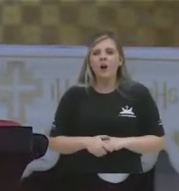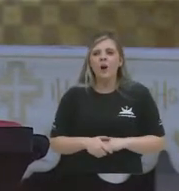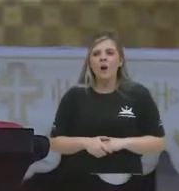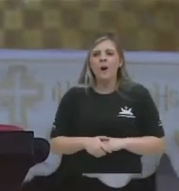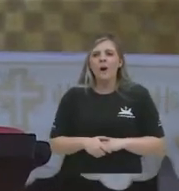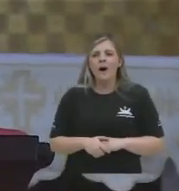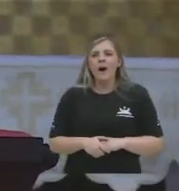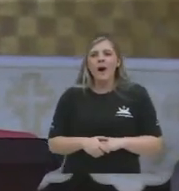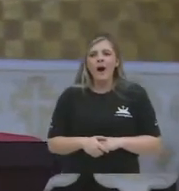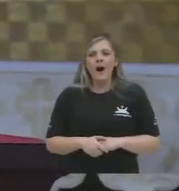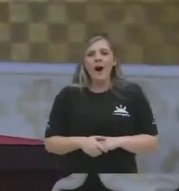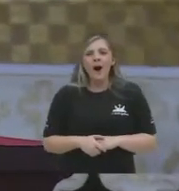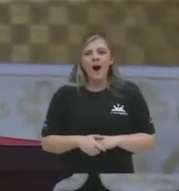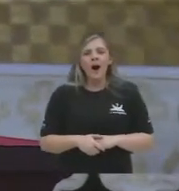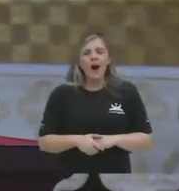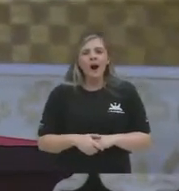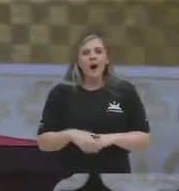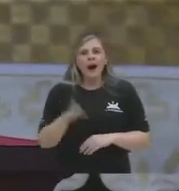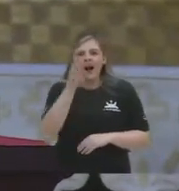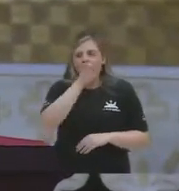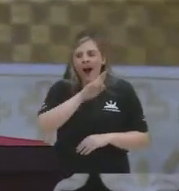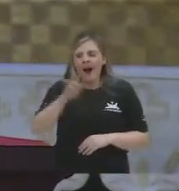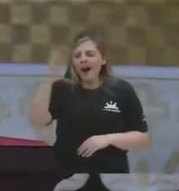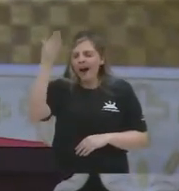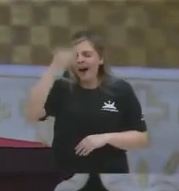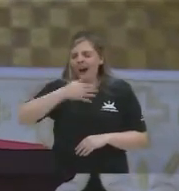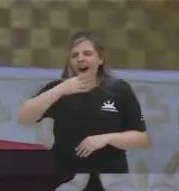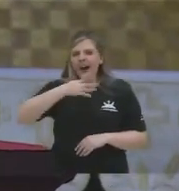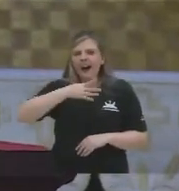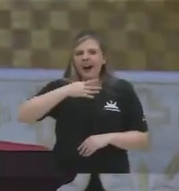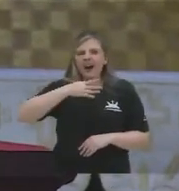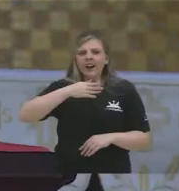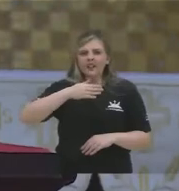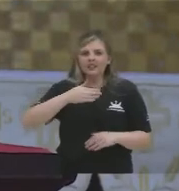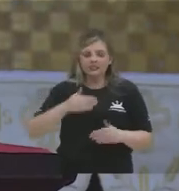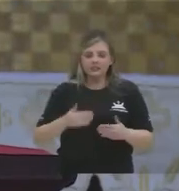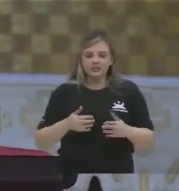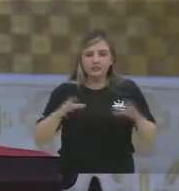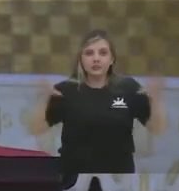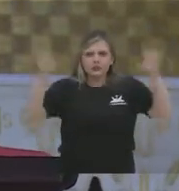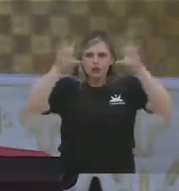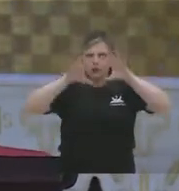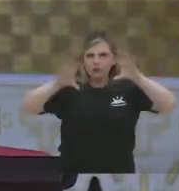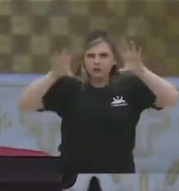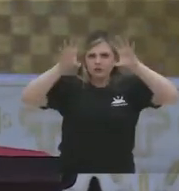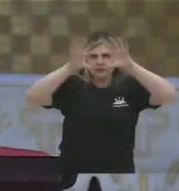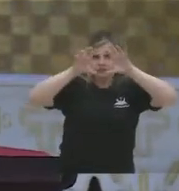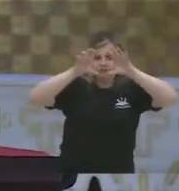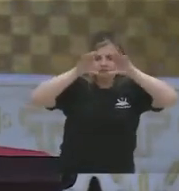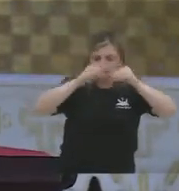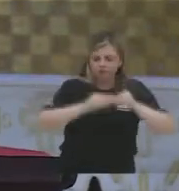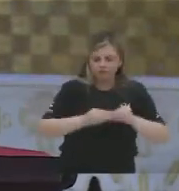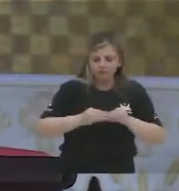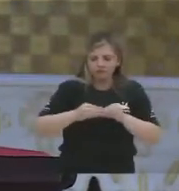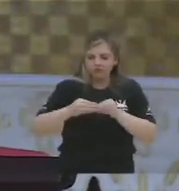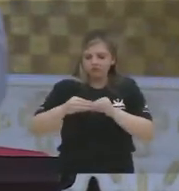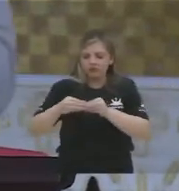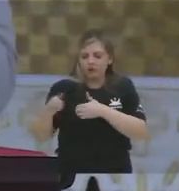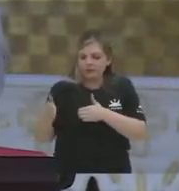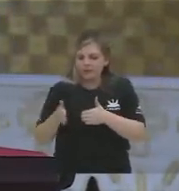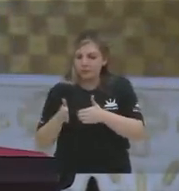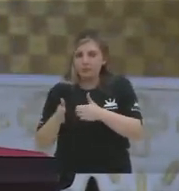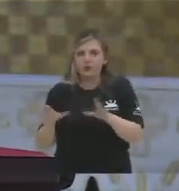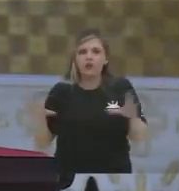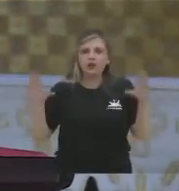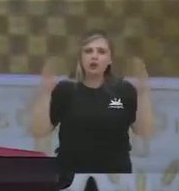E o Senhor ia diante deles de dia numa coluna de nuvem para os guiar pelo caminho, e de noite